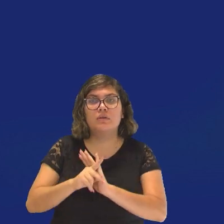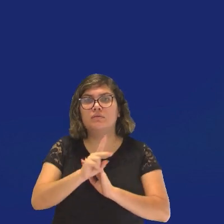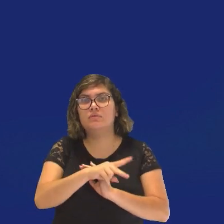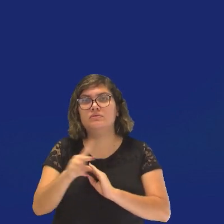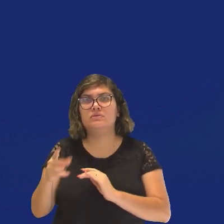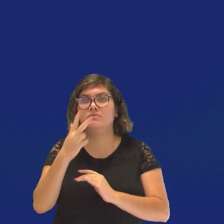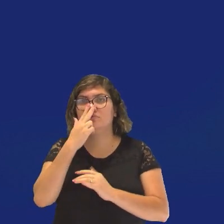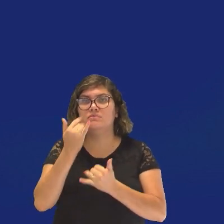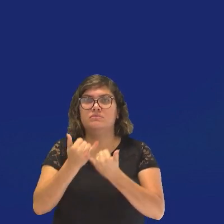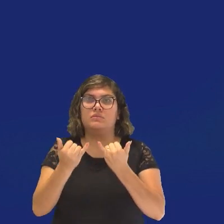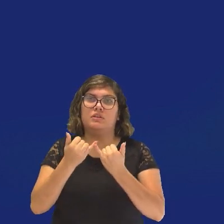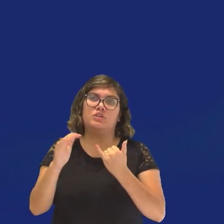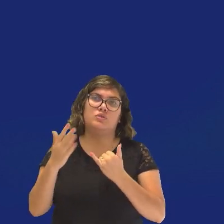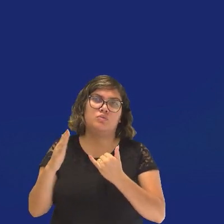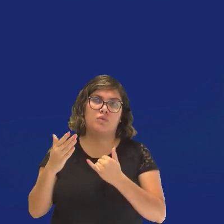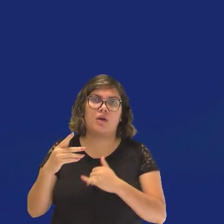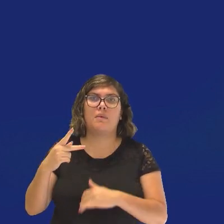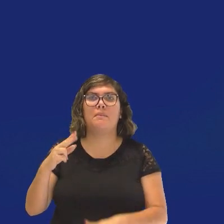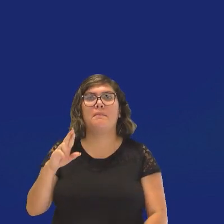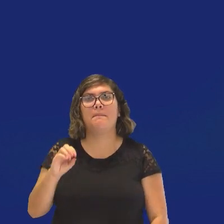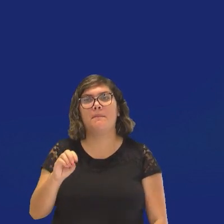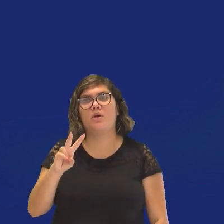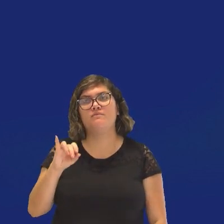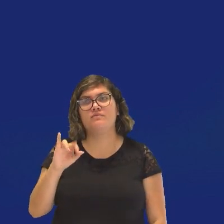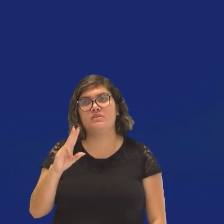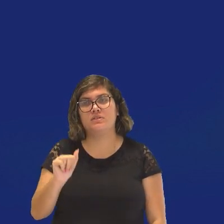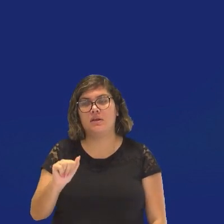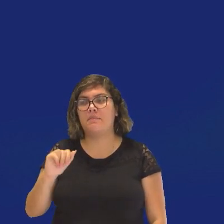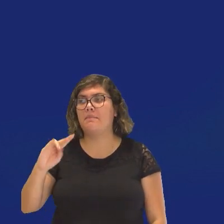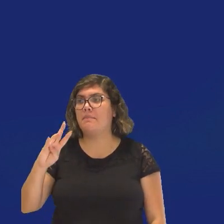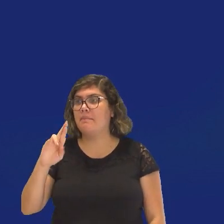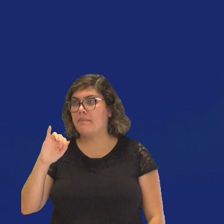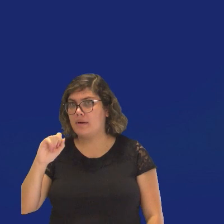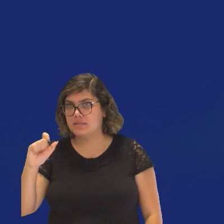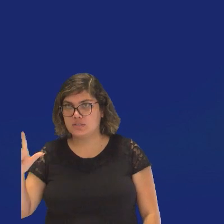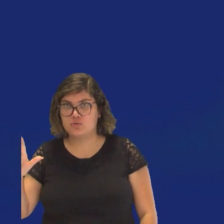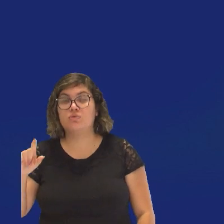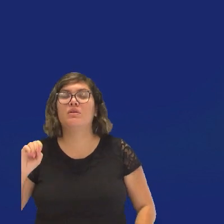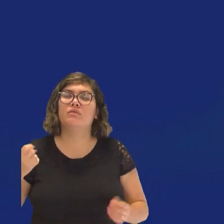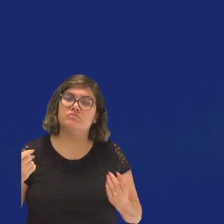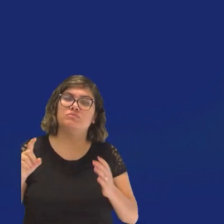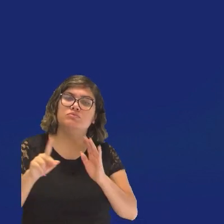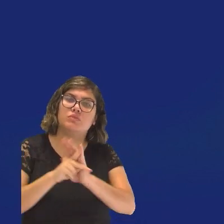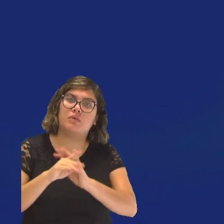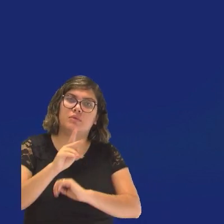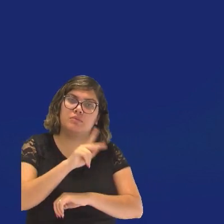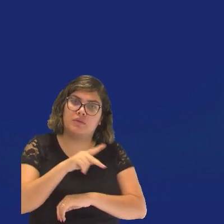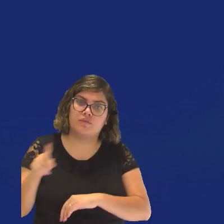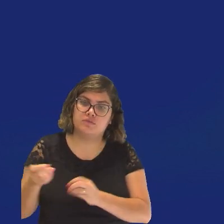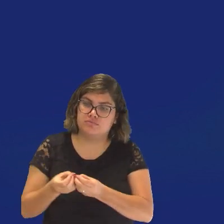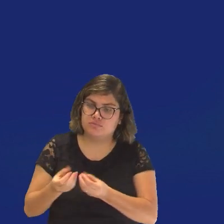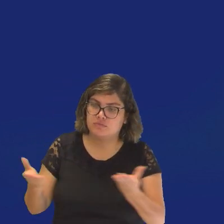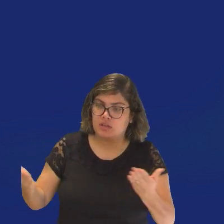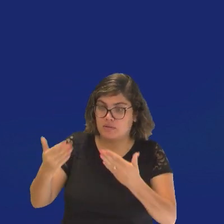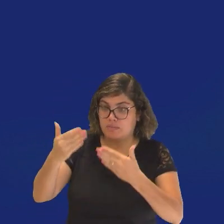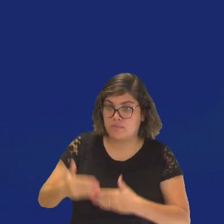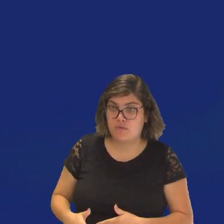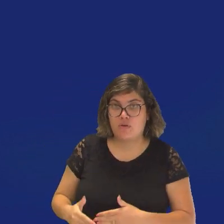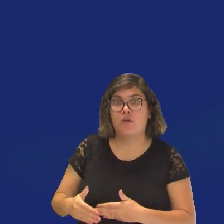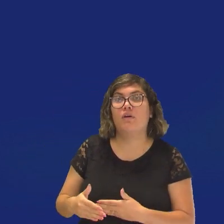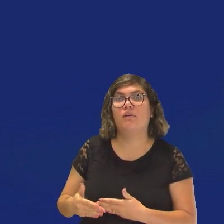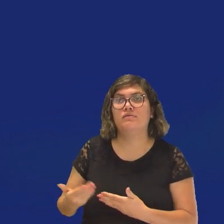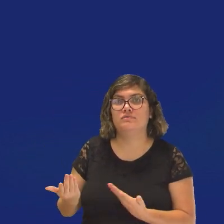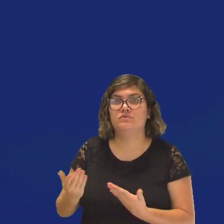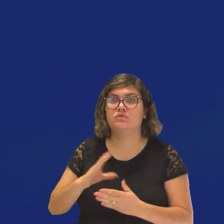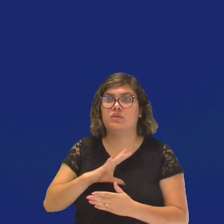menos do que era feito com a Provinha Brasil, do INEP, no PNAIC. Então, os próprios professores aplicam esses testes, ou os assistentes de alfabetização,